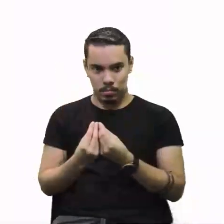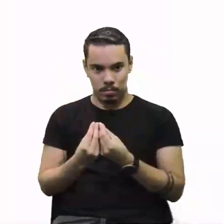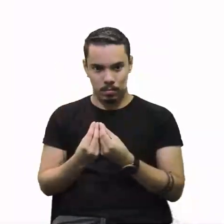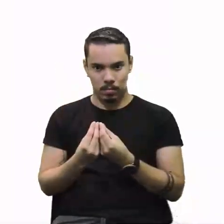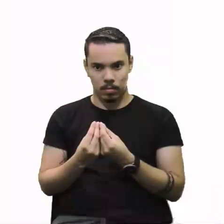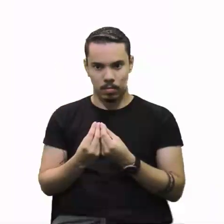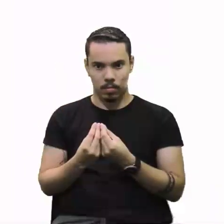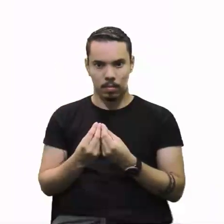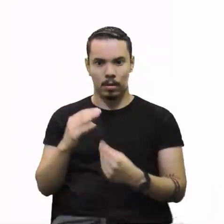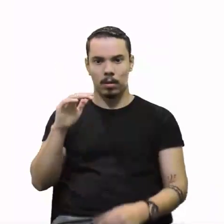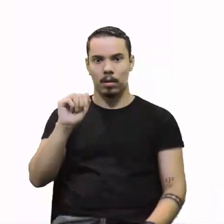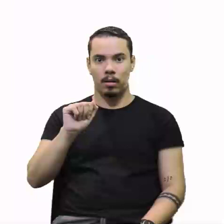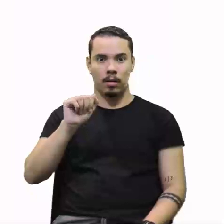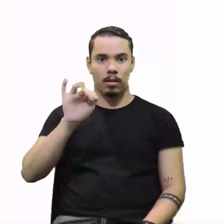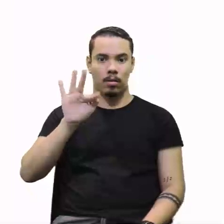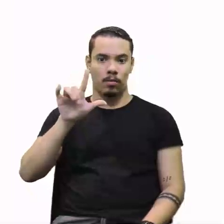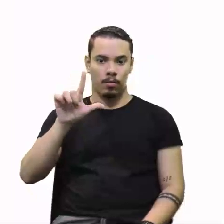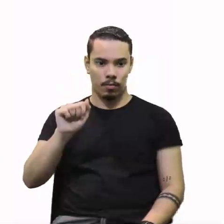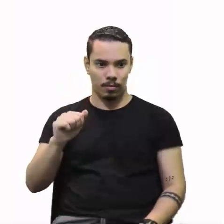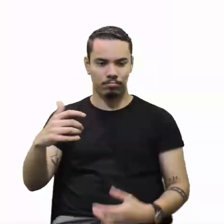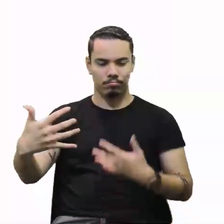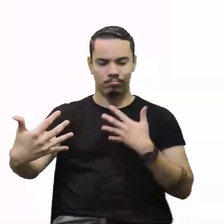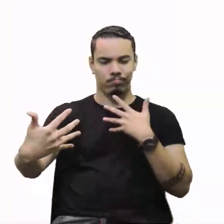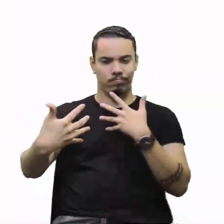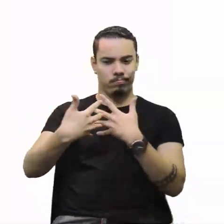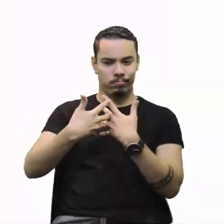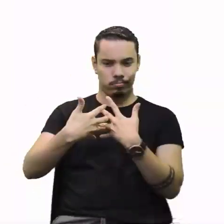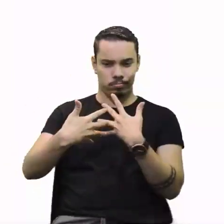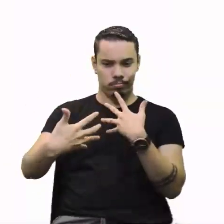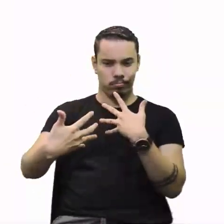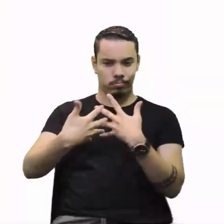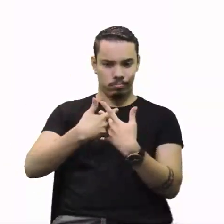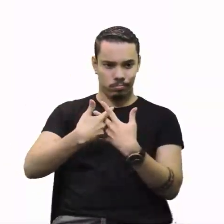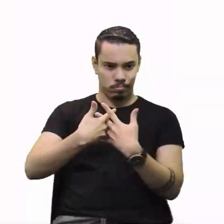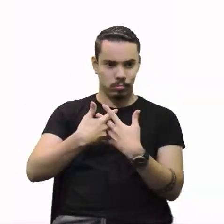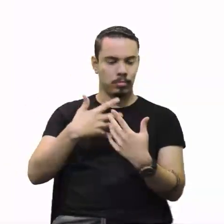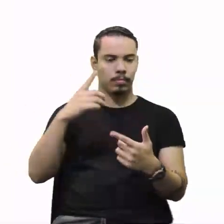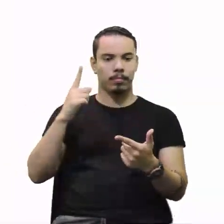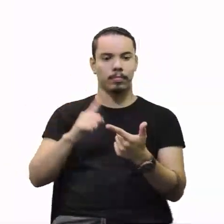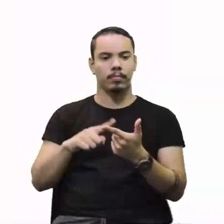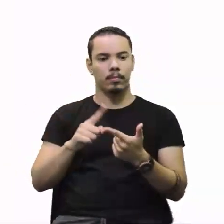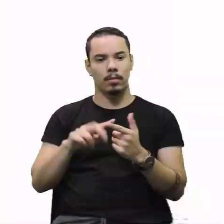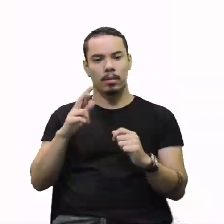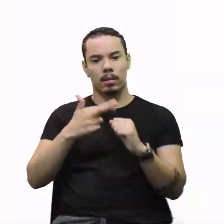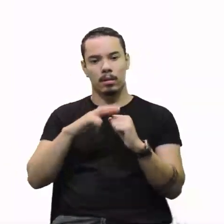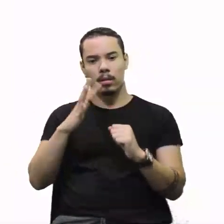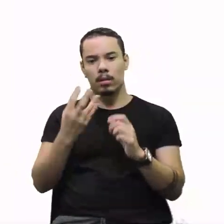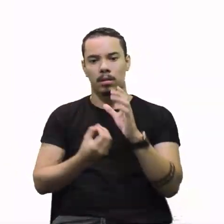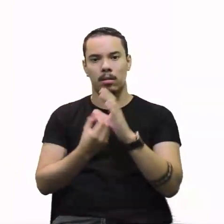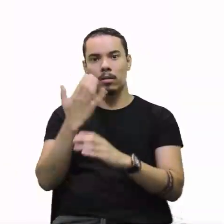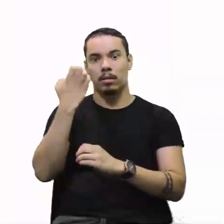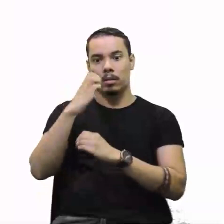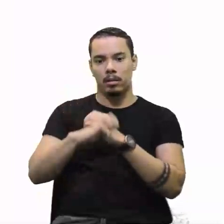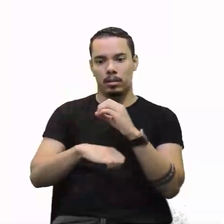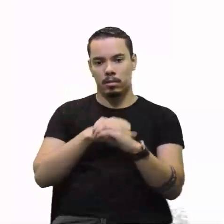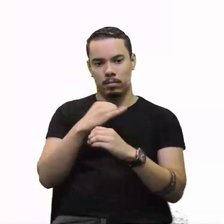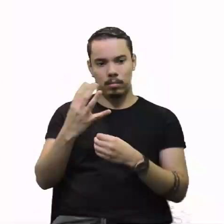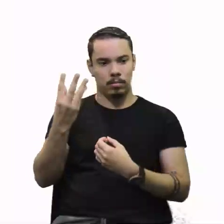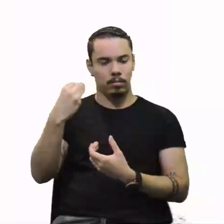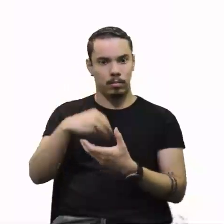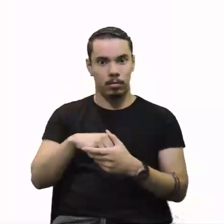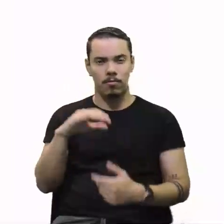alfa com grande poder de penetração. Radiações formadas por elétrons dotados de